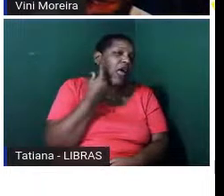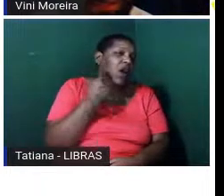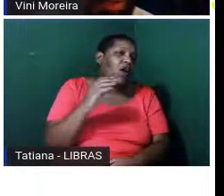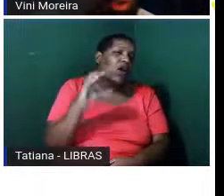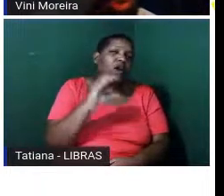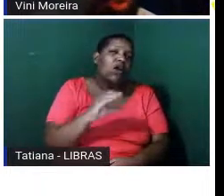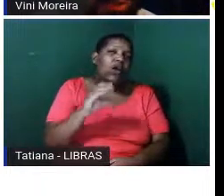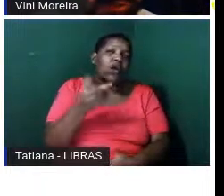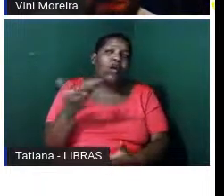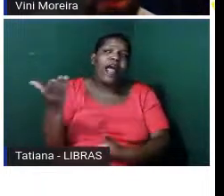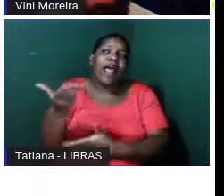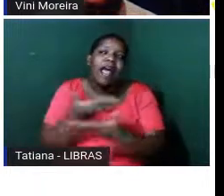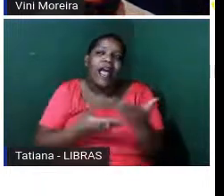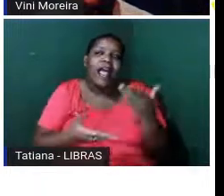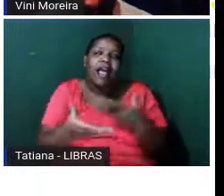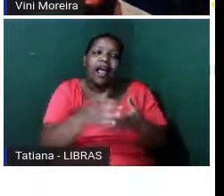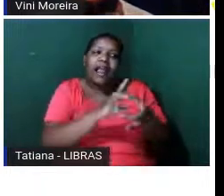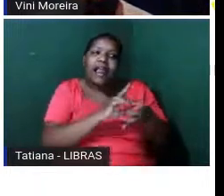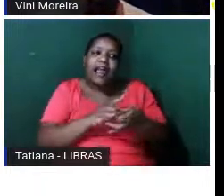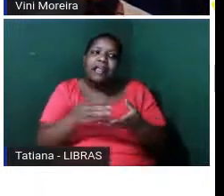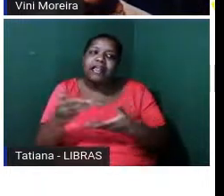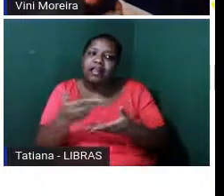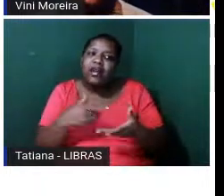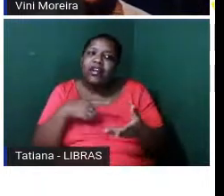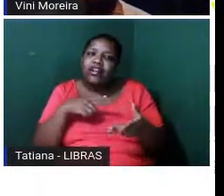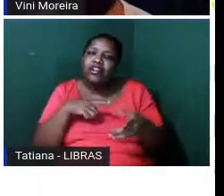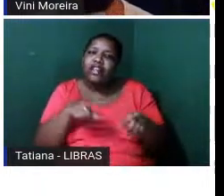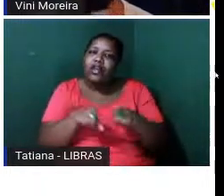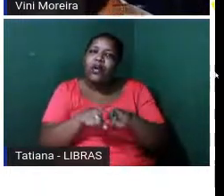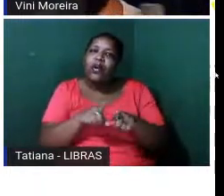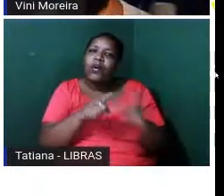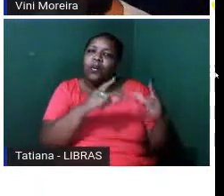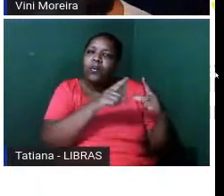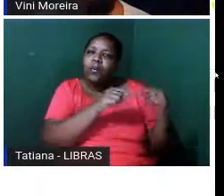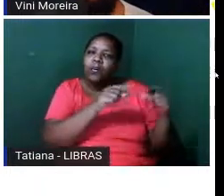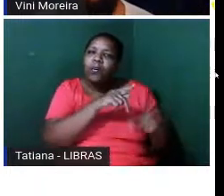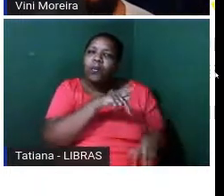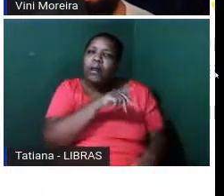e toda a relação que a gente tem um plano piloto on